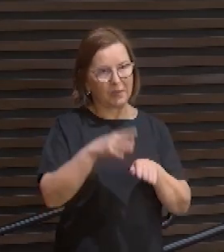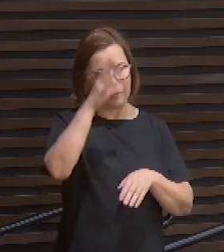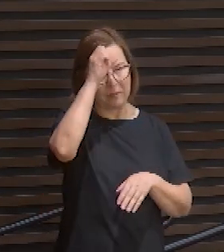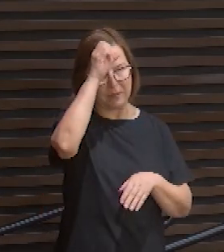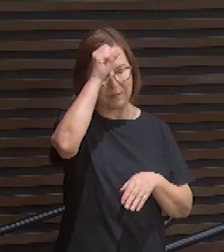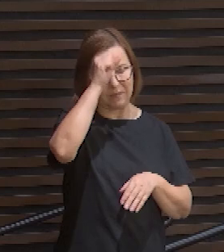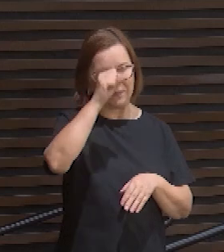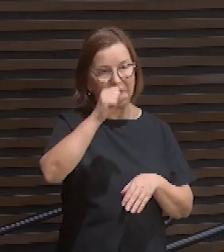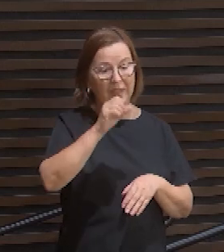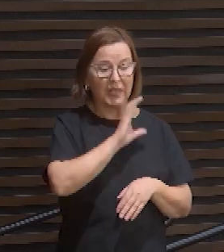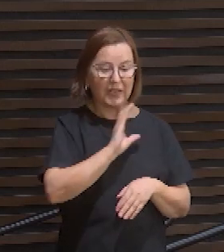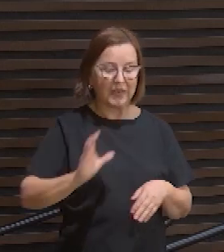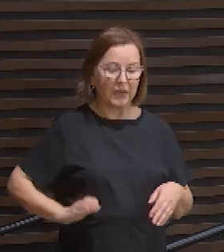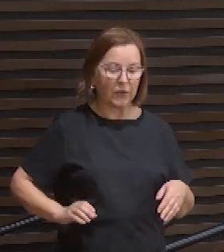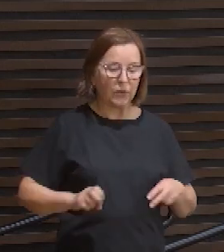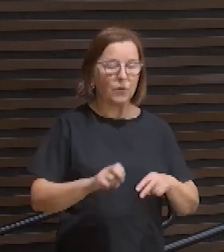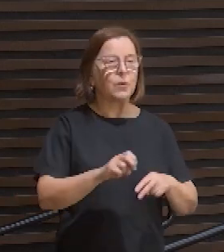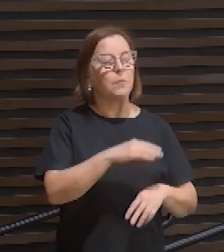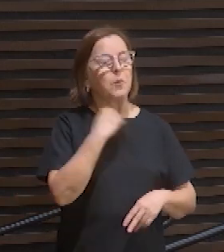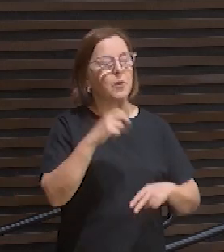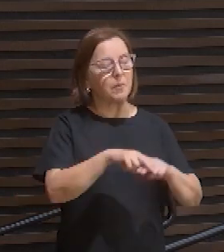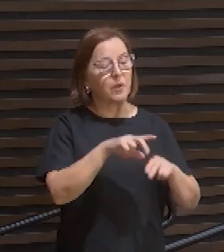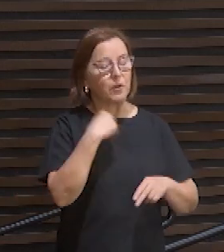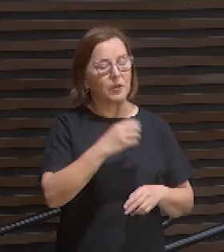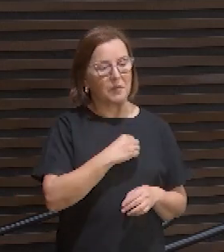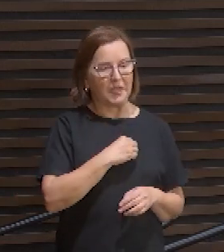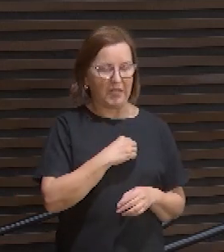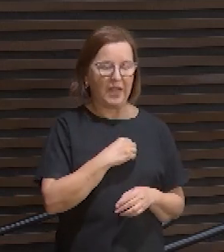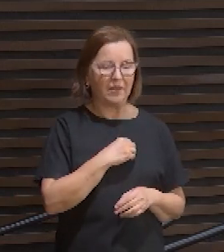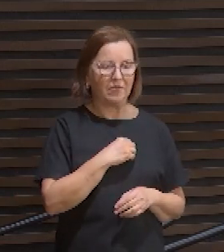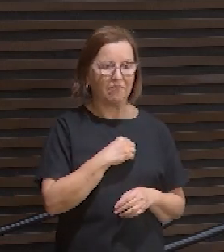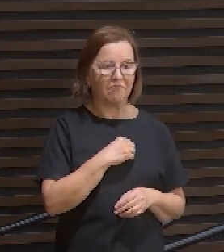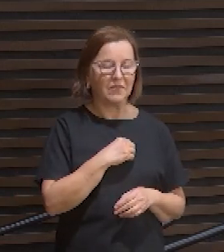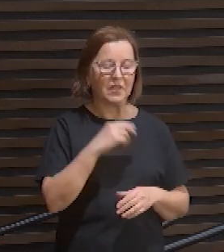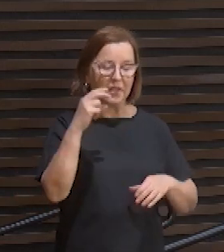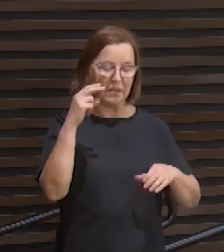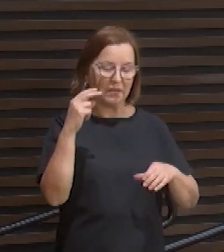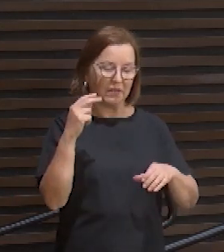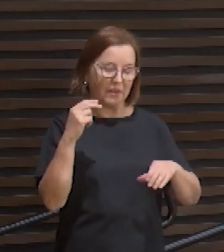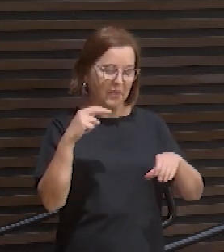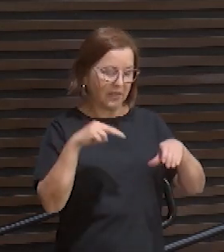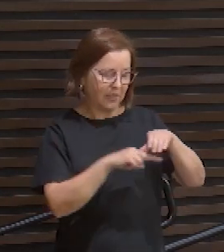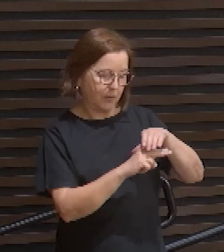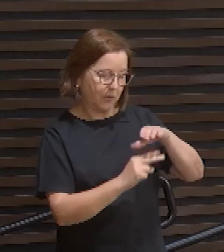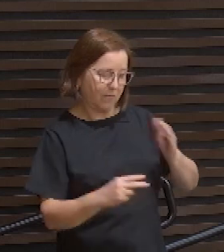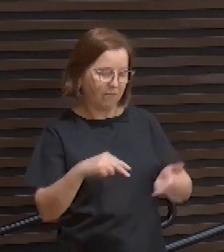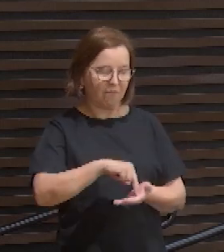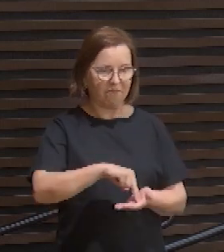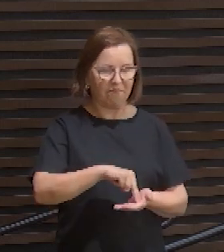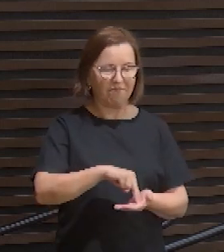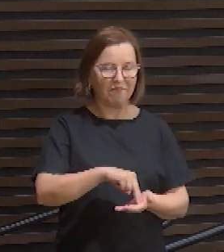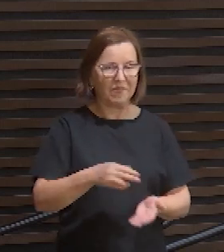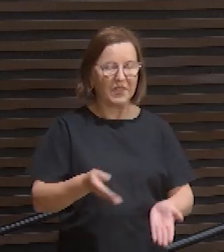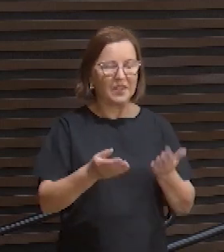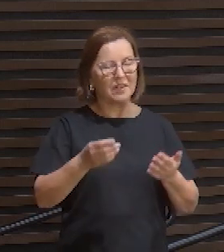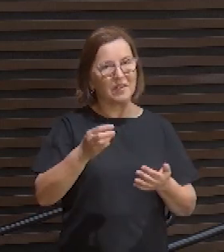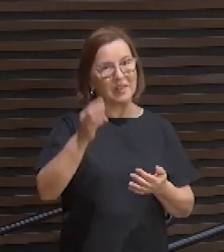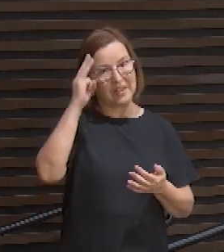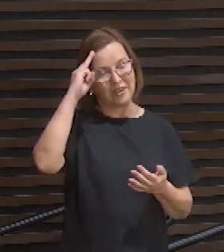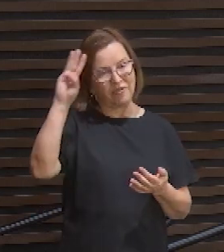nossos pecados, segundo as Escrituras, e que foi sepultado e ressuscitou ao terceiro dia, segundo as